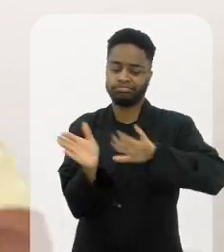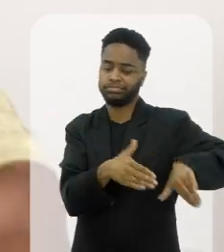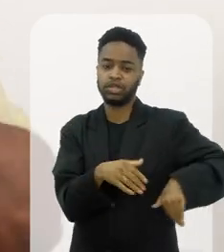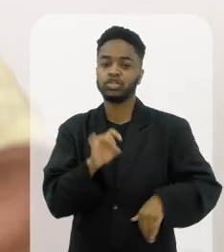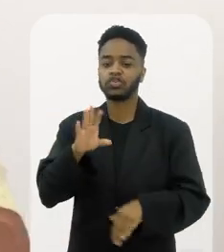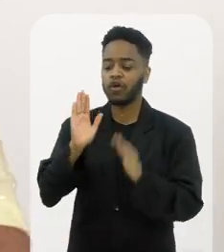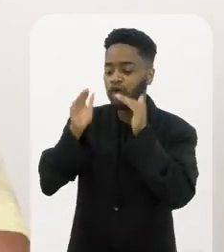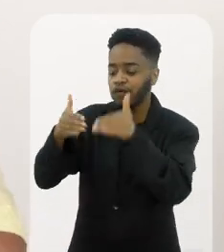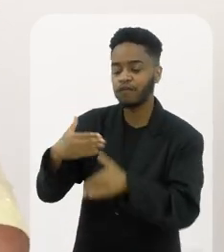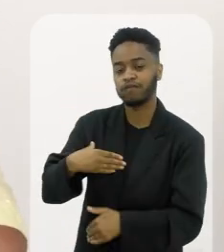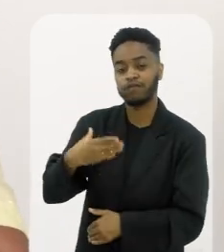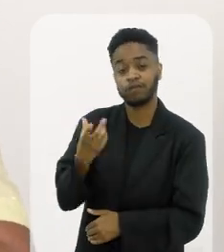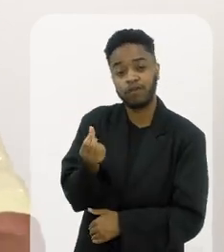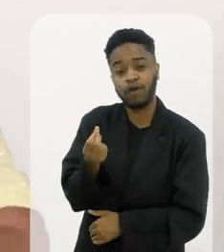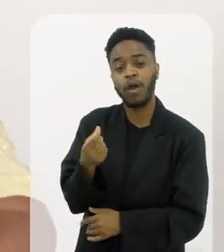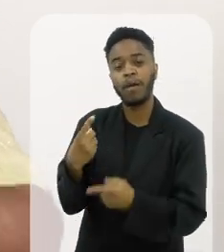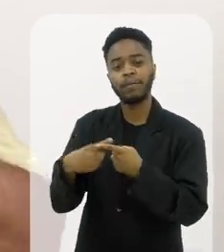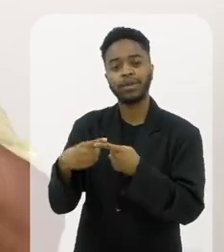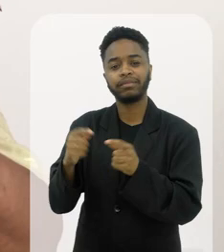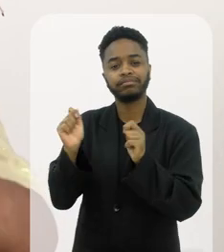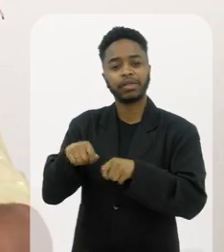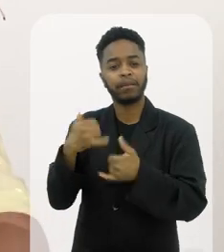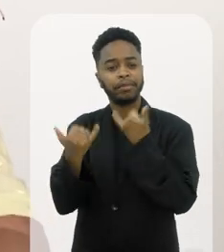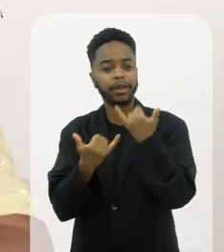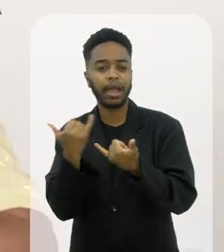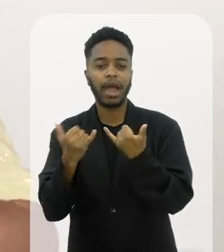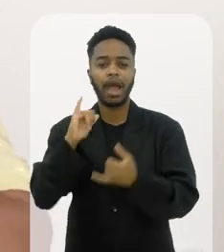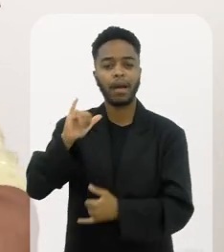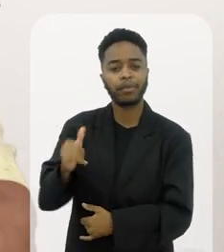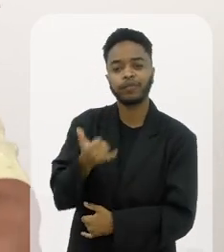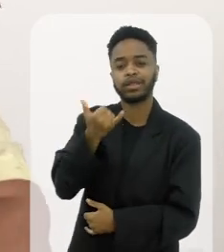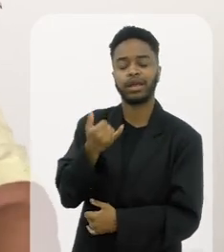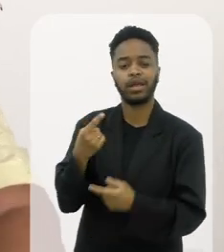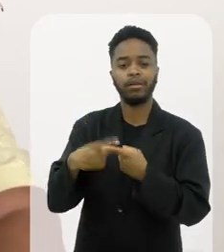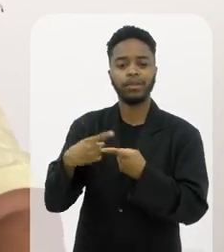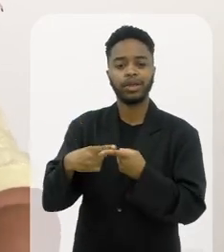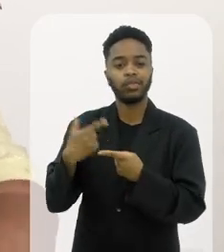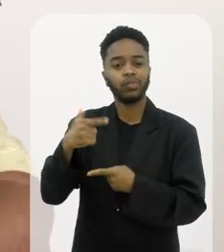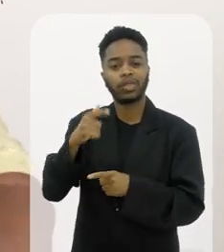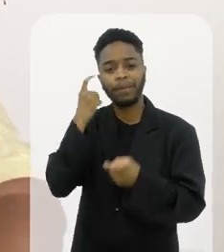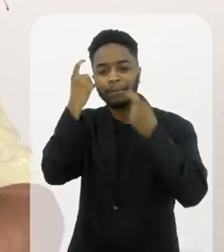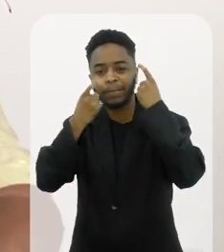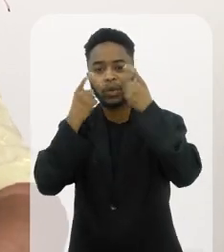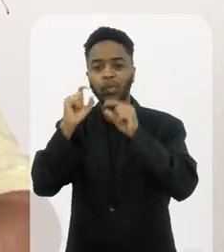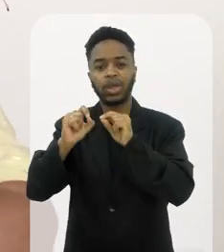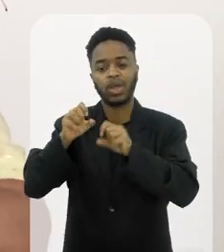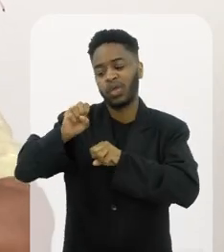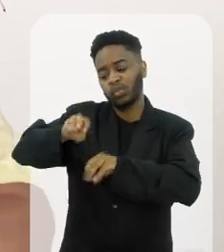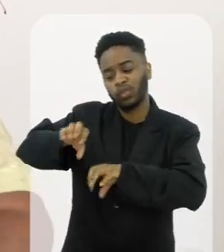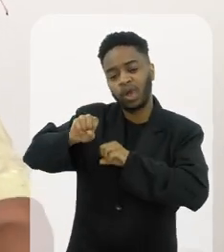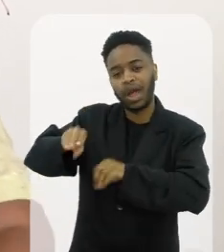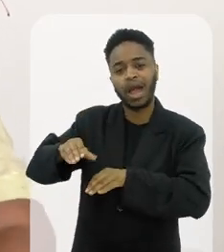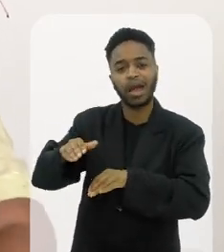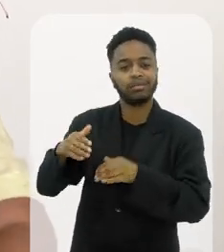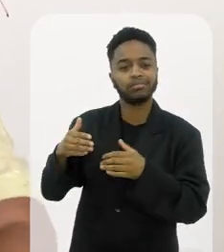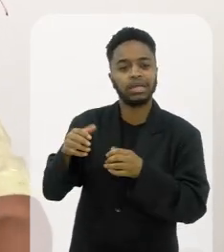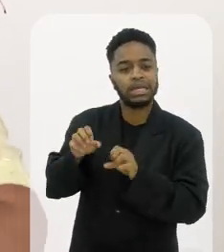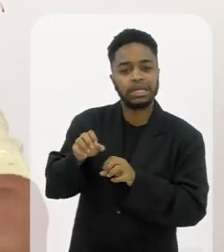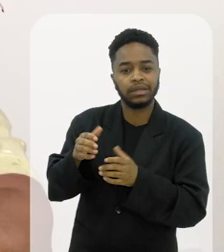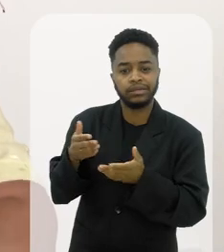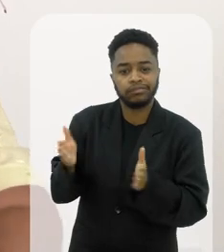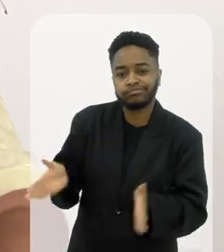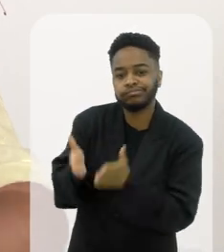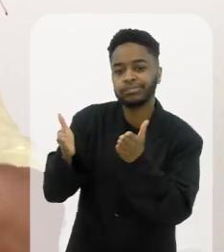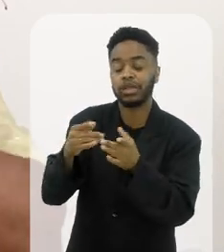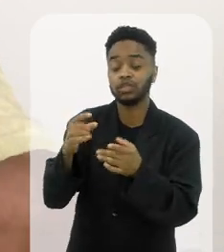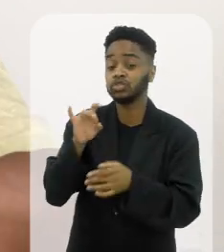de semana, já ia ficar só avó. Porque avó você pode curtir mais, você pode brincar, não tem o trabalho, a ocupação do educar,